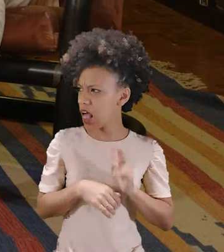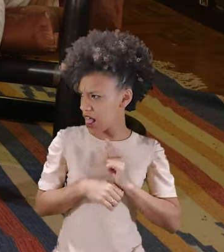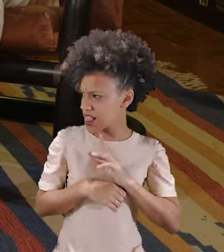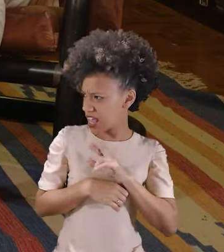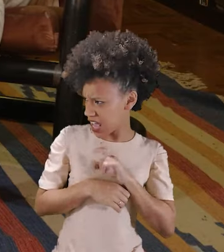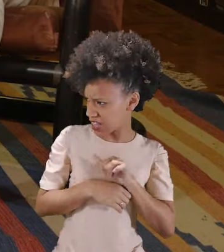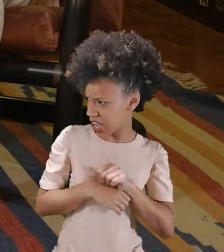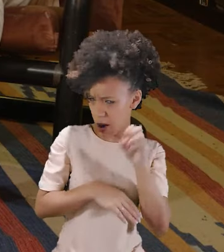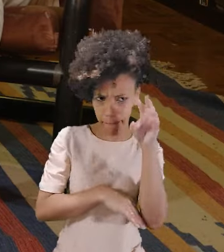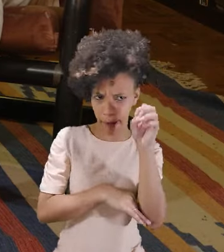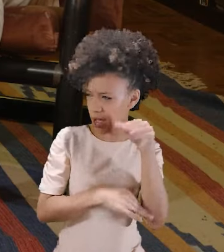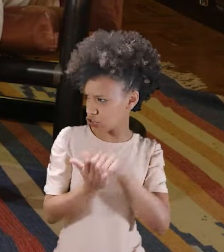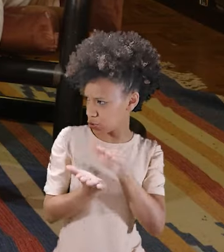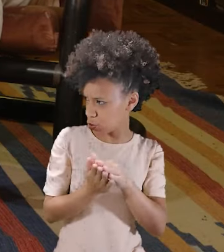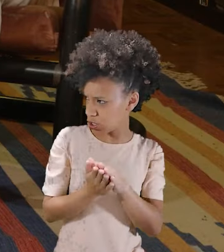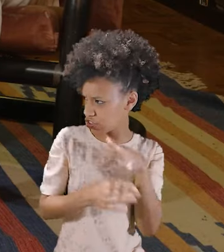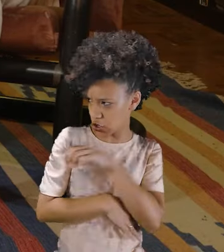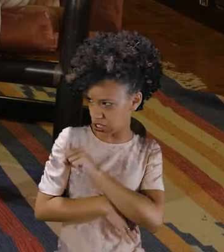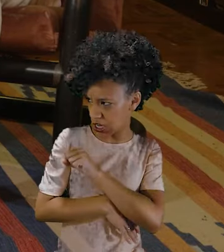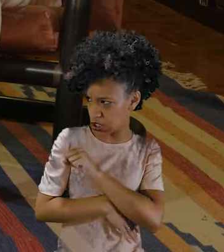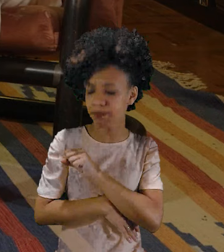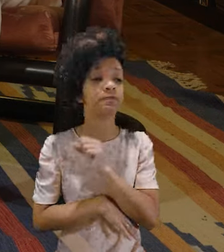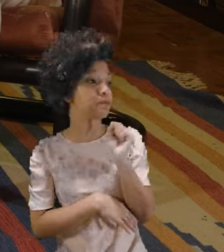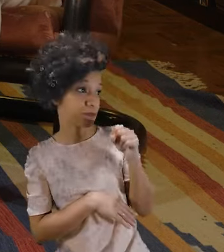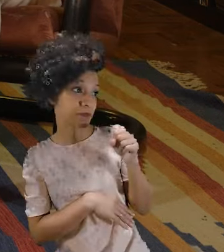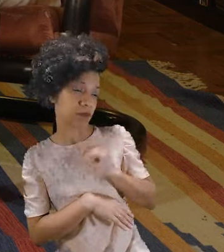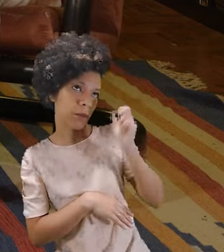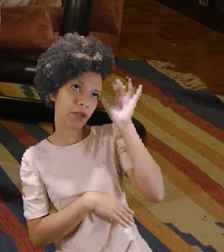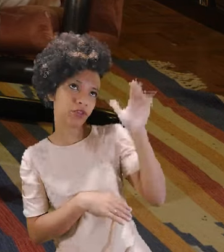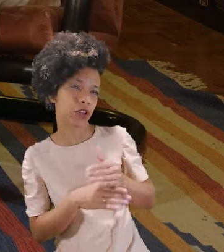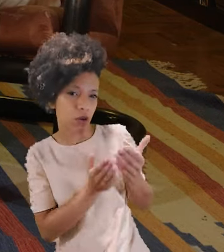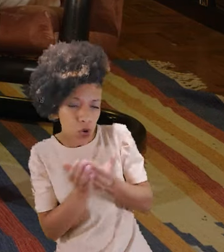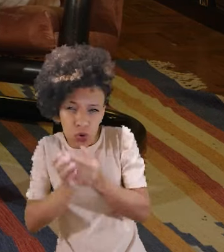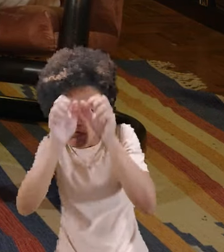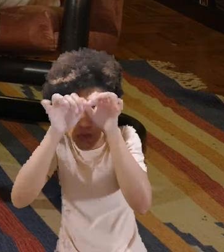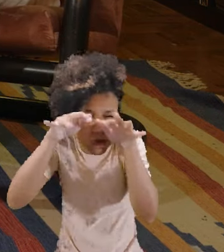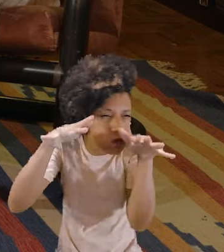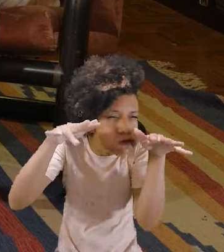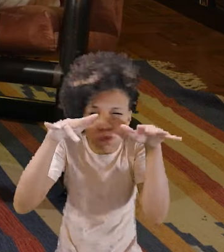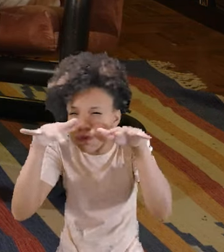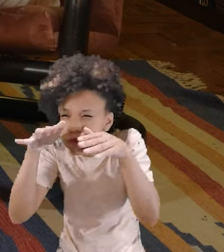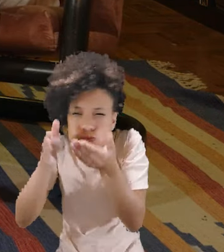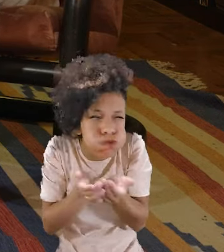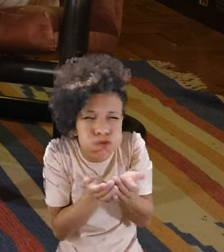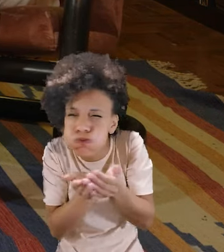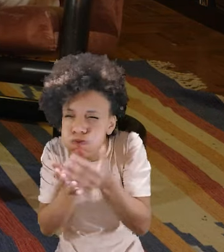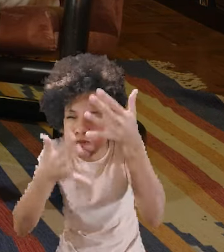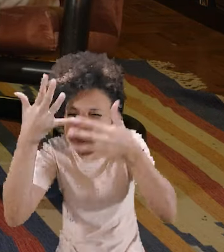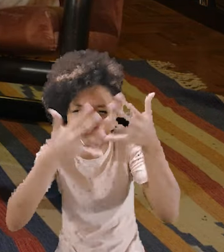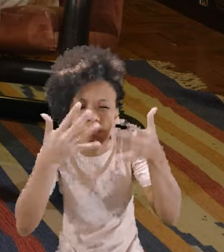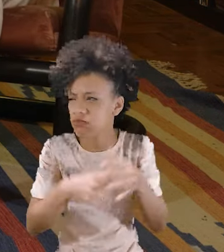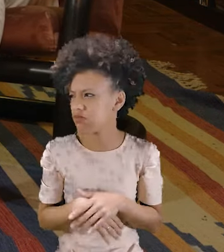em radar tem tem que desde Ok imagina Às vezes você tá no novo ele sempre essa menina legal carnívoros integrado viu nada